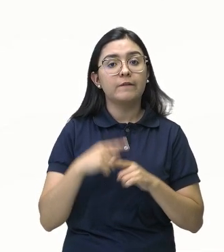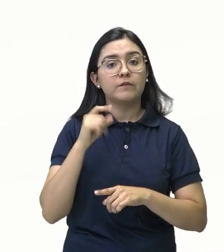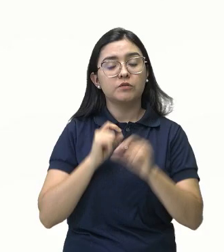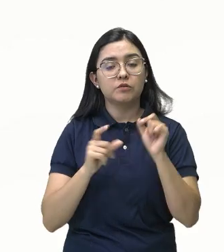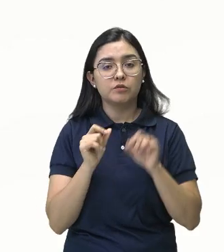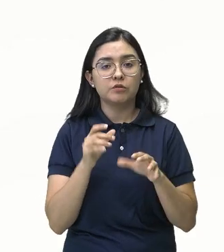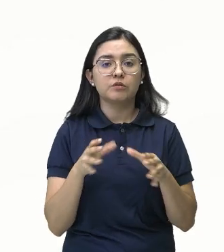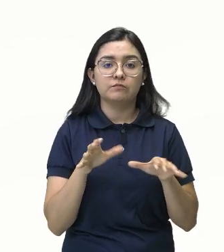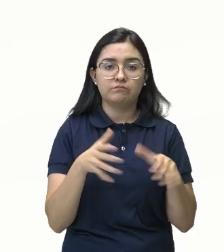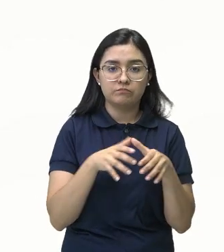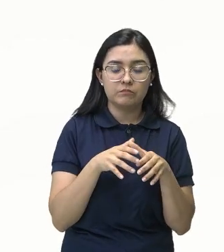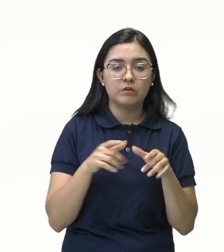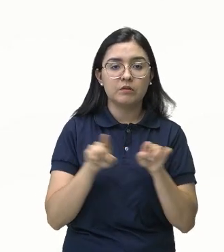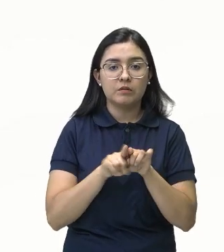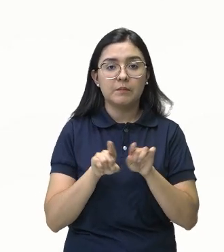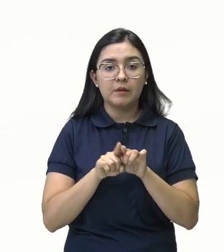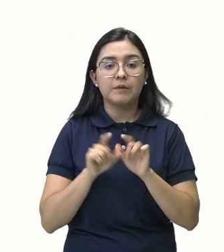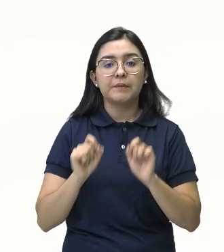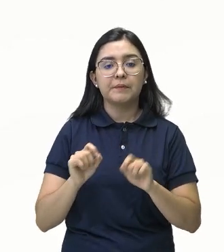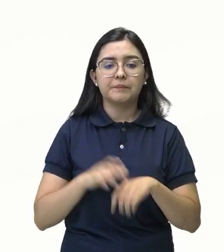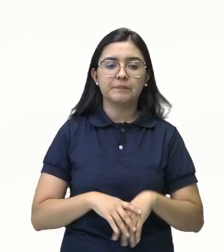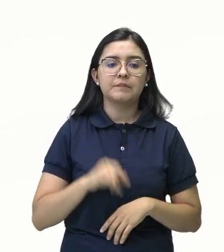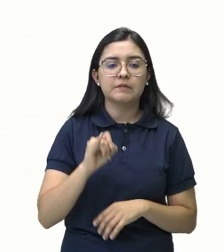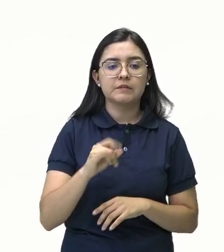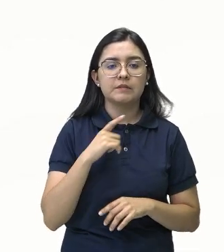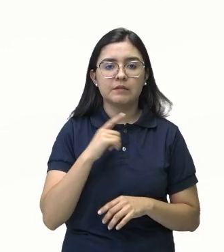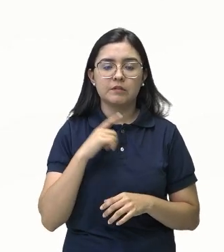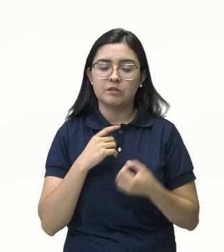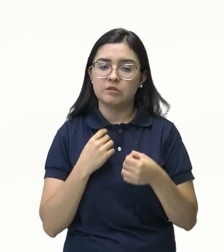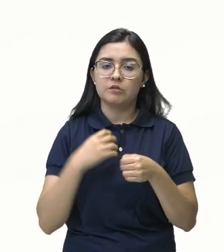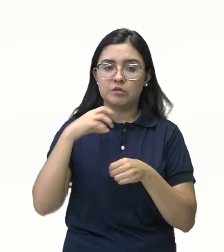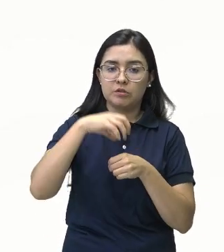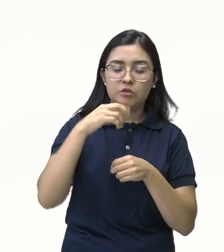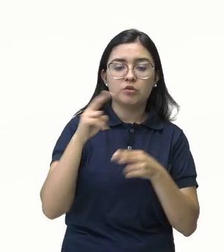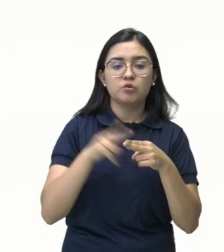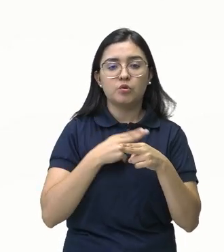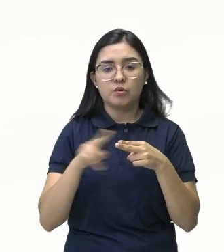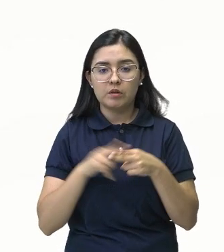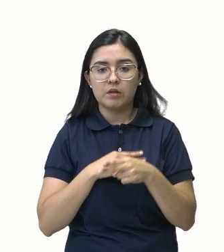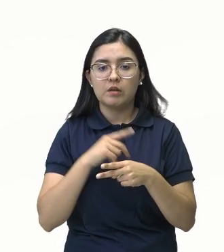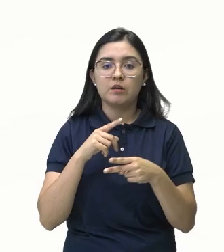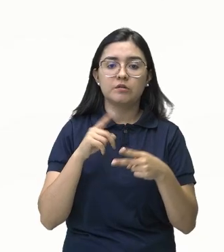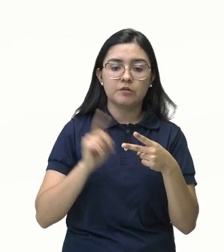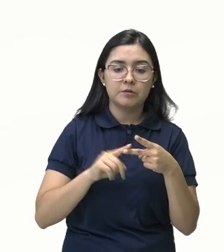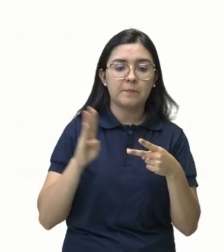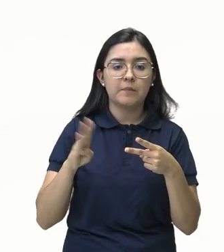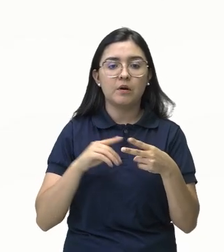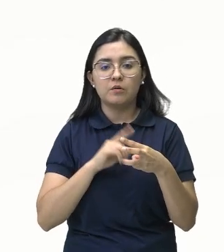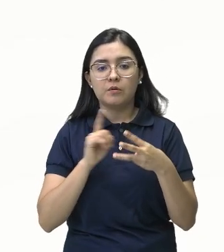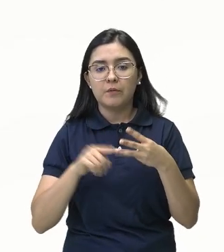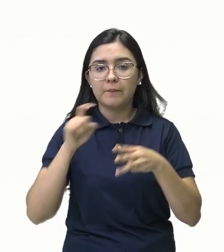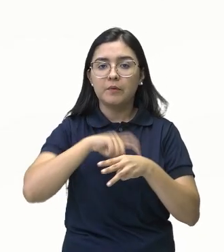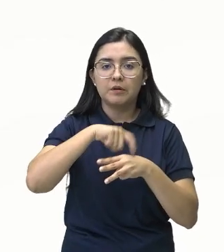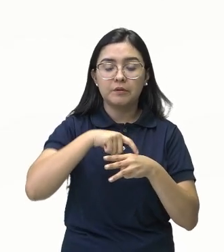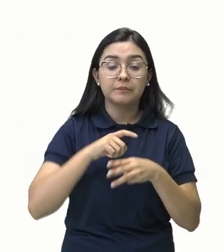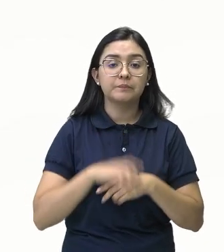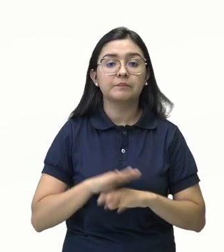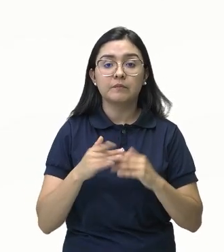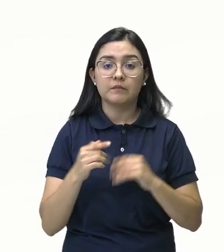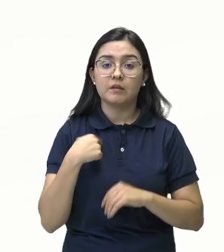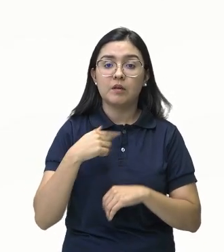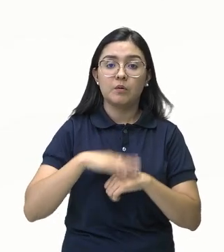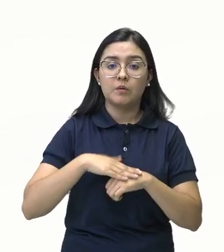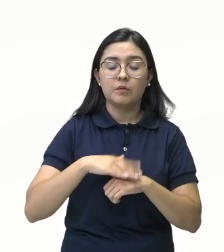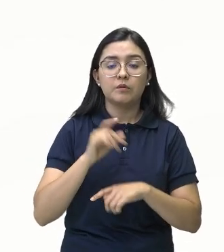selecionar. Eu vou ter que escolher se a bola que eu vou escolher, se ela é de chocolate, se ela é de baunilha ou se ela é de morango. É ela que